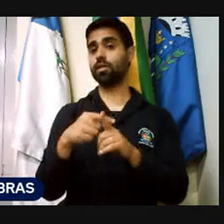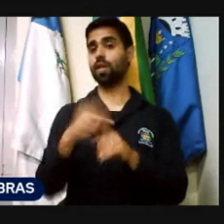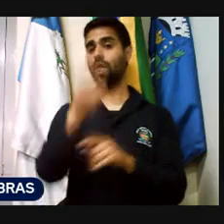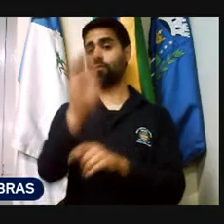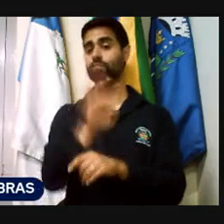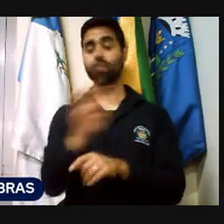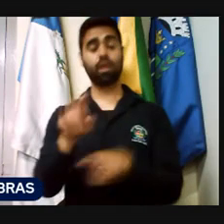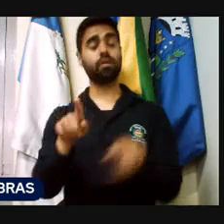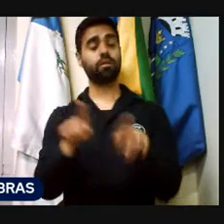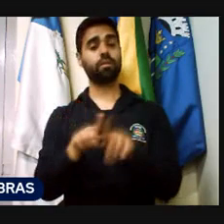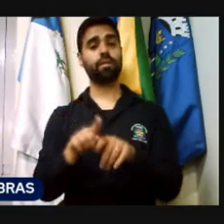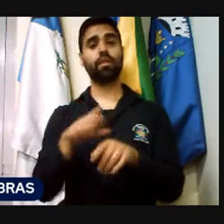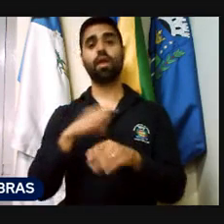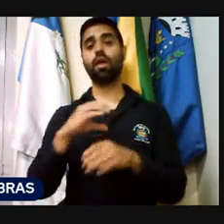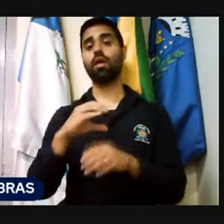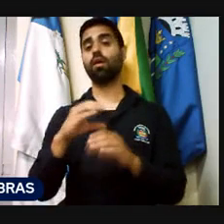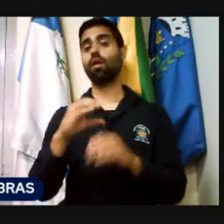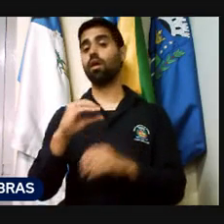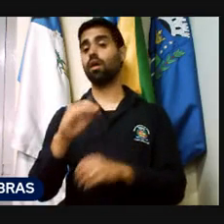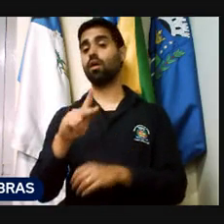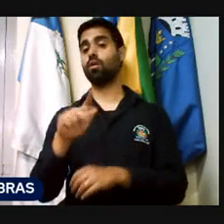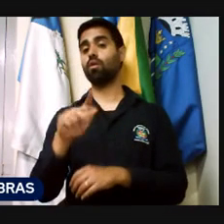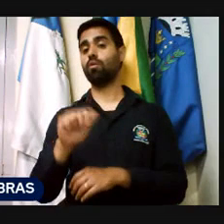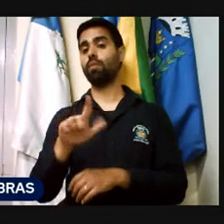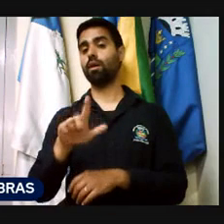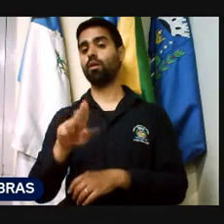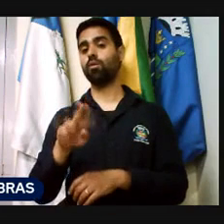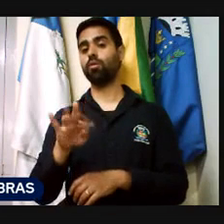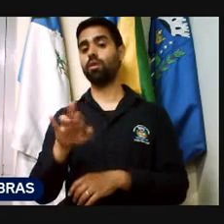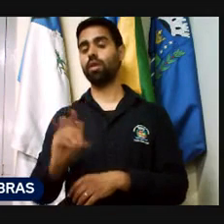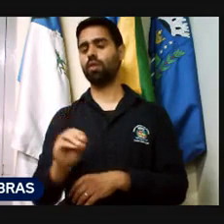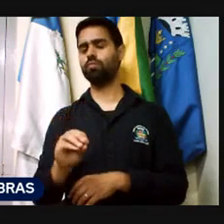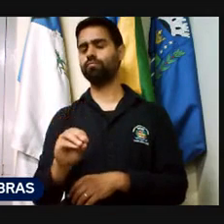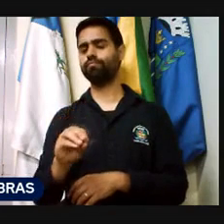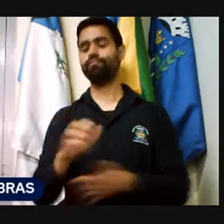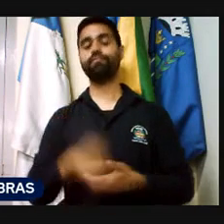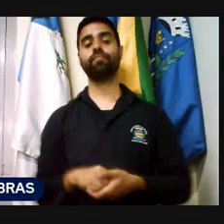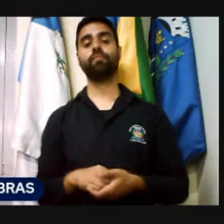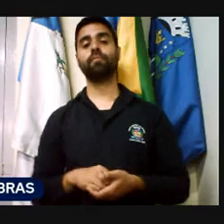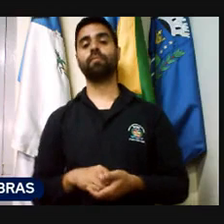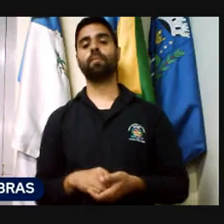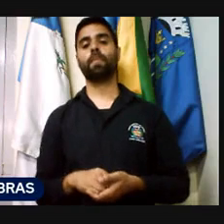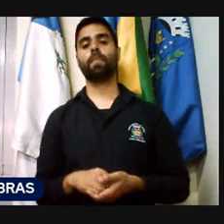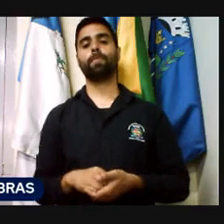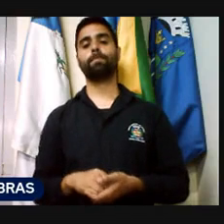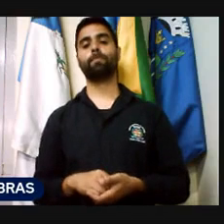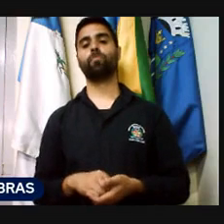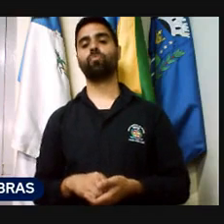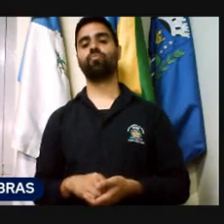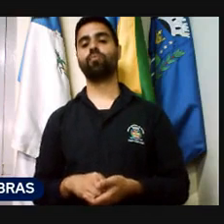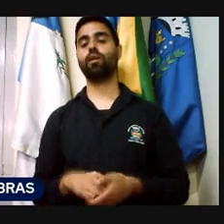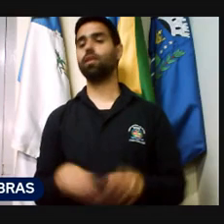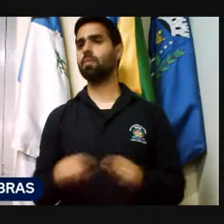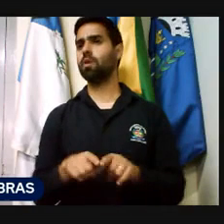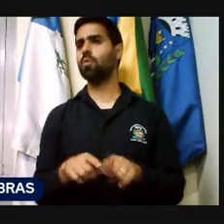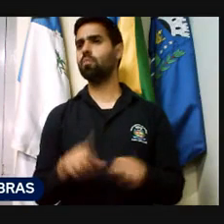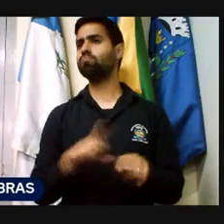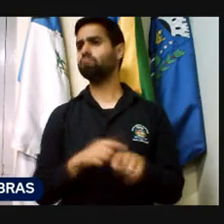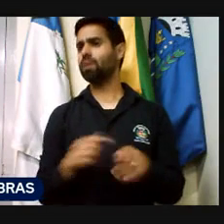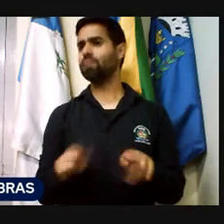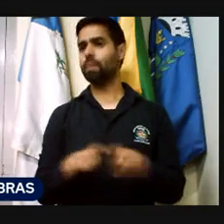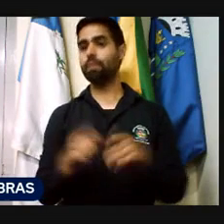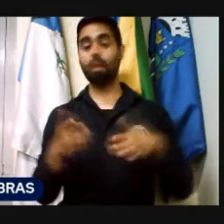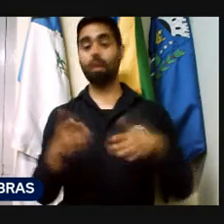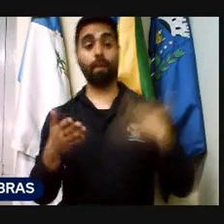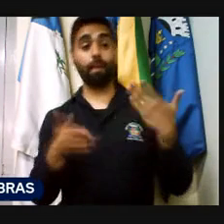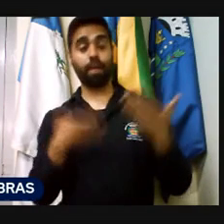participando da Copa Lutero, onde nós realizamos a sua 4ª edição esse final de semana. Momento de muita empolgação, de